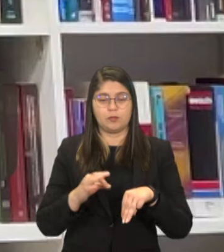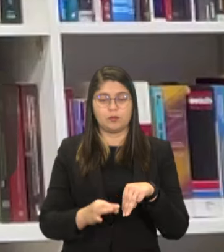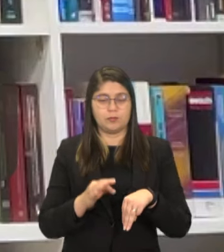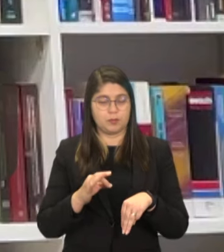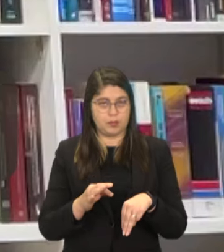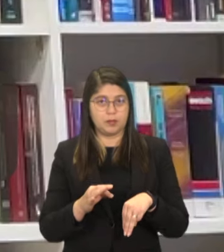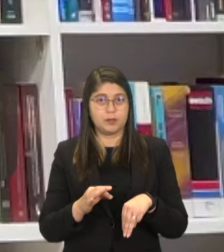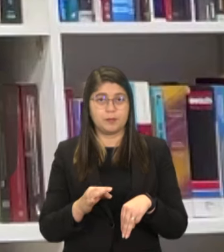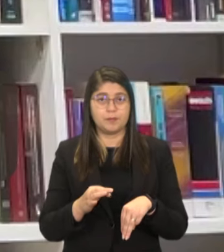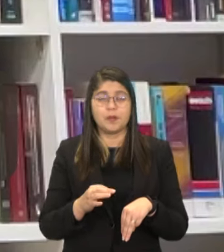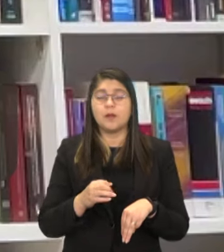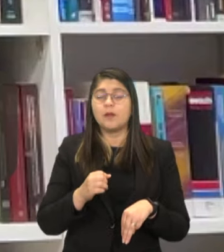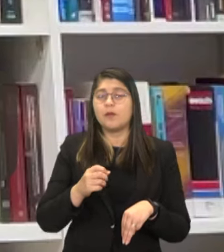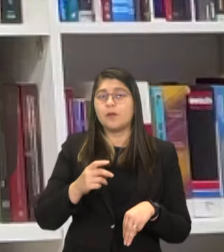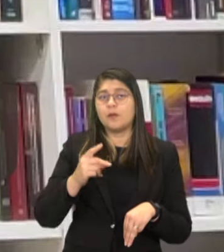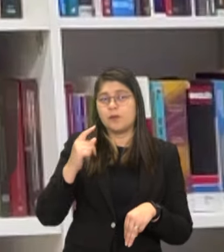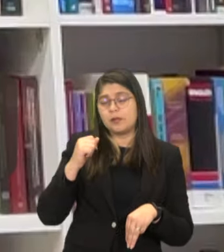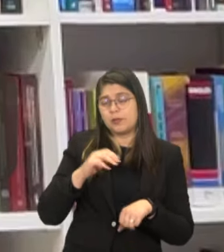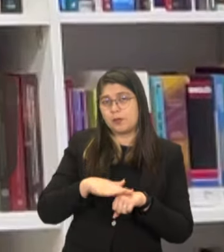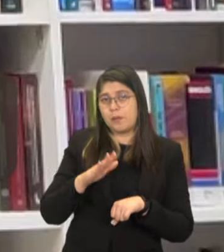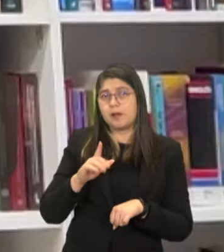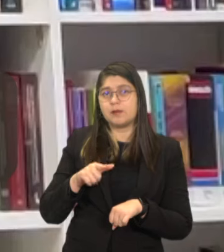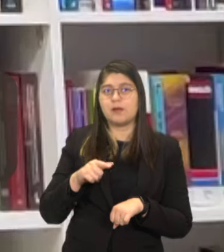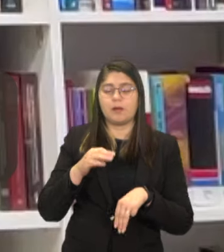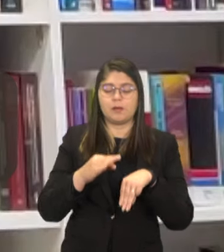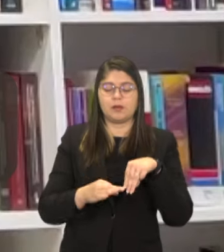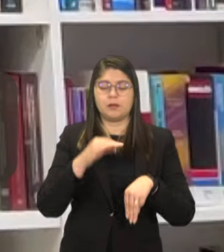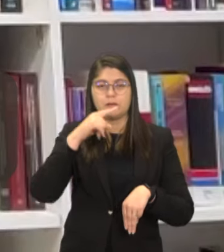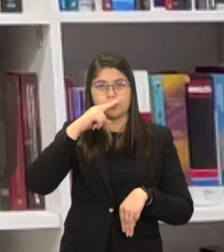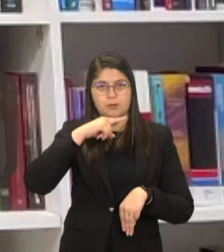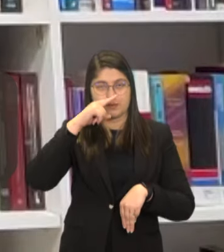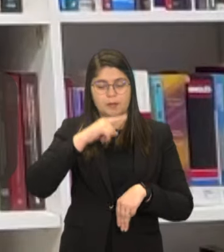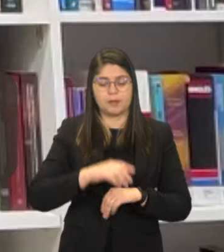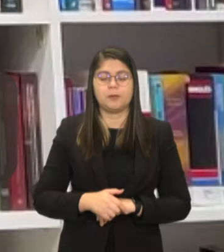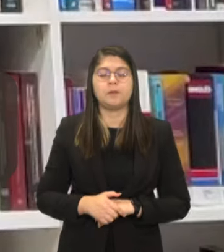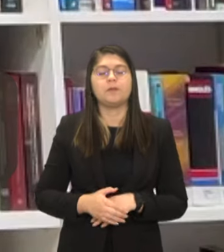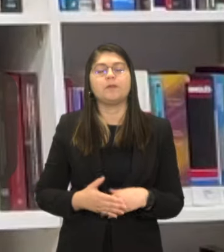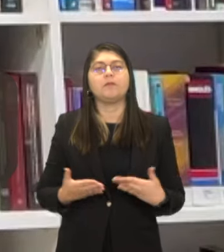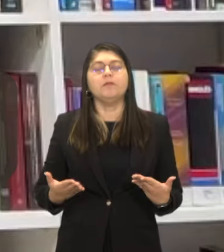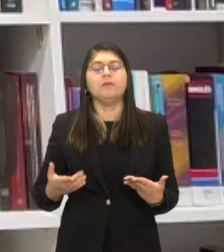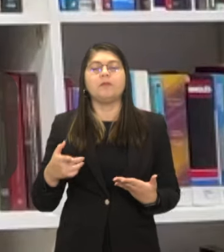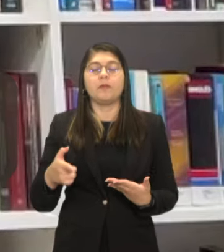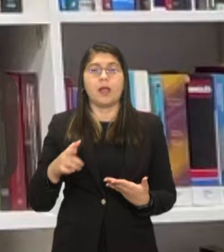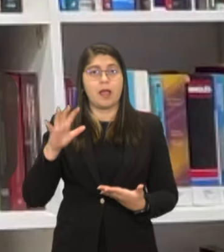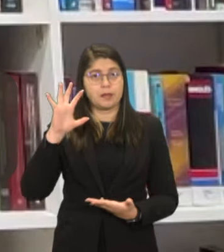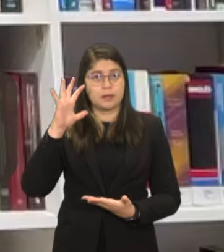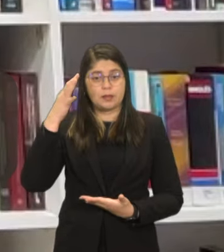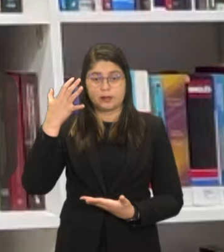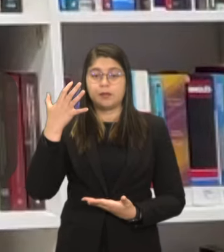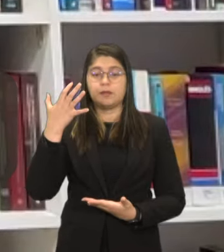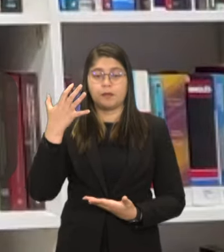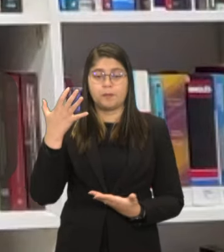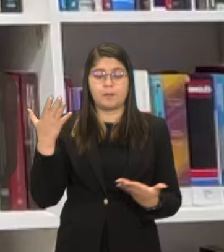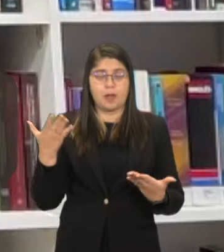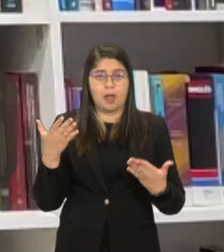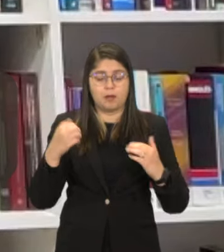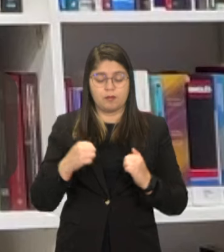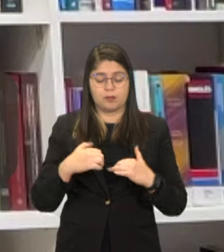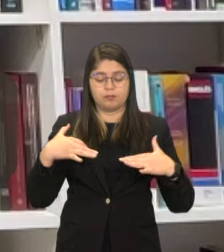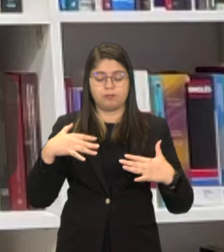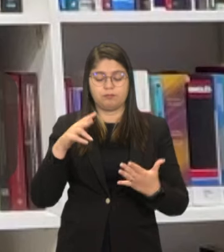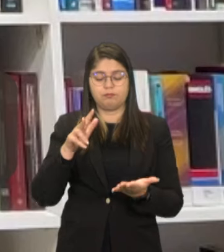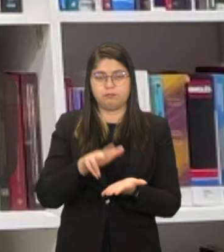decano, ministro Gilmar Mendes. Senhor presidente, essa decisão agora submetida à